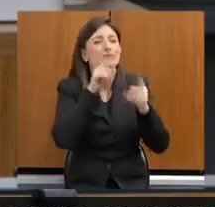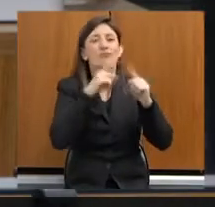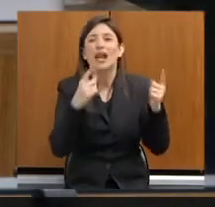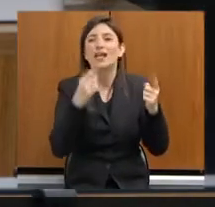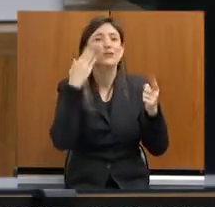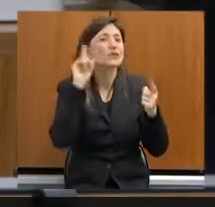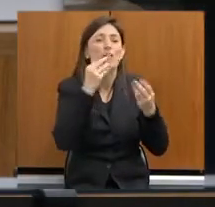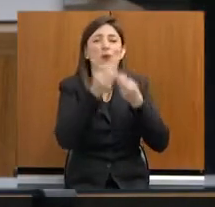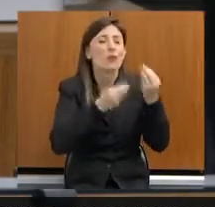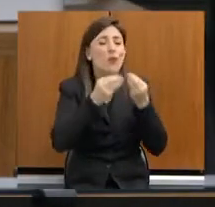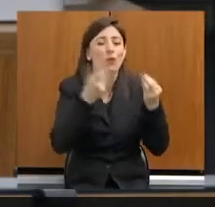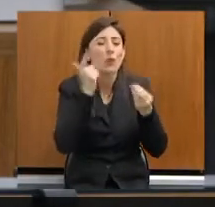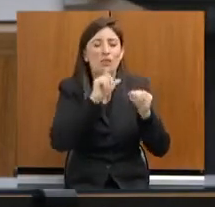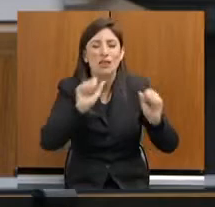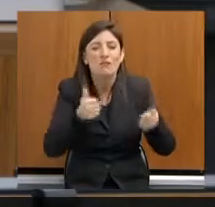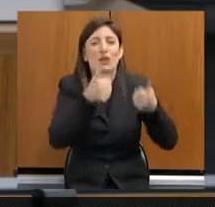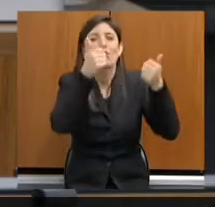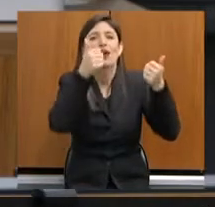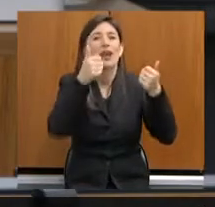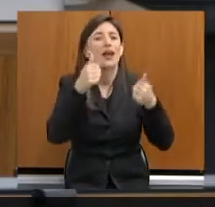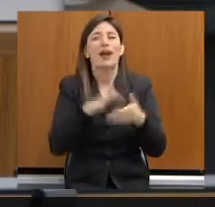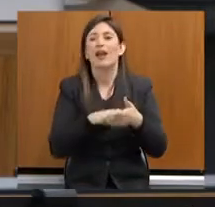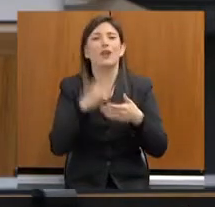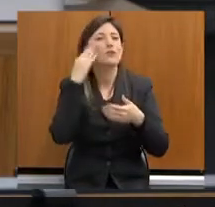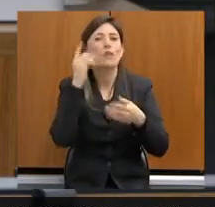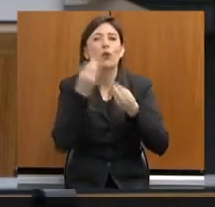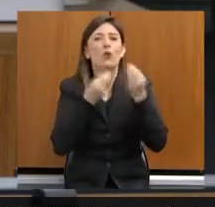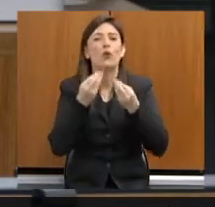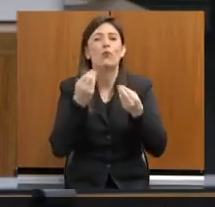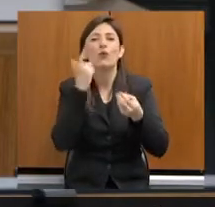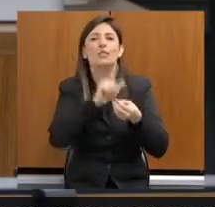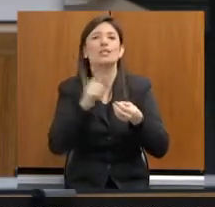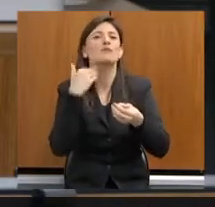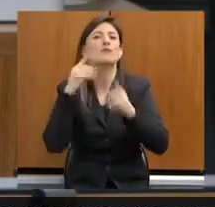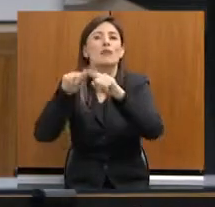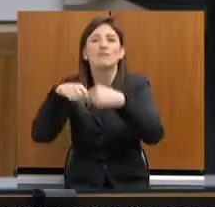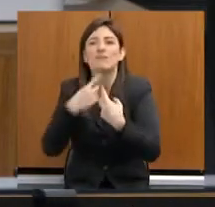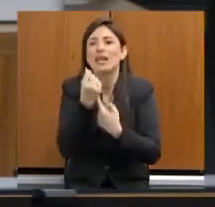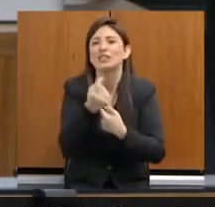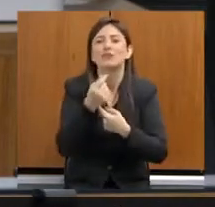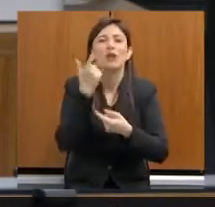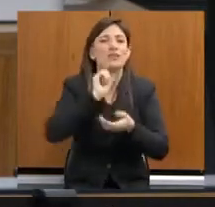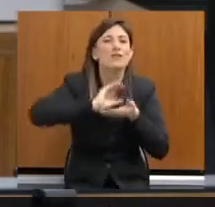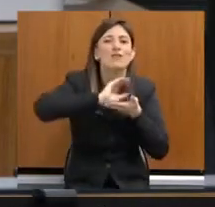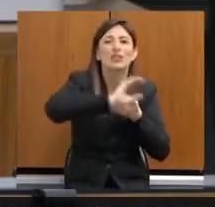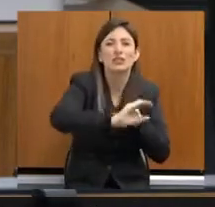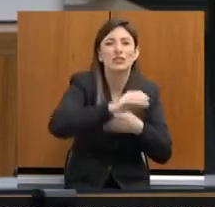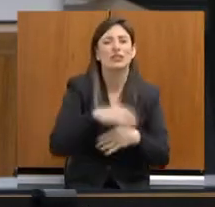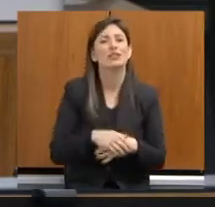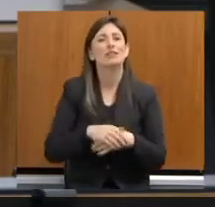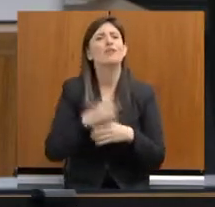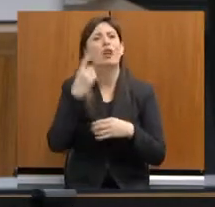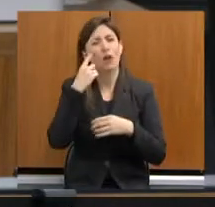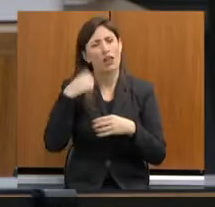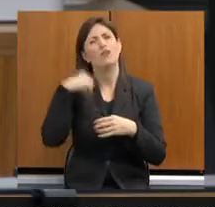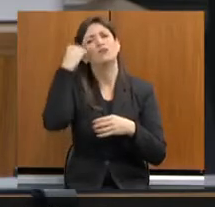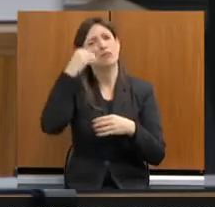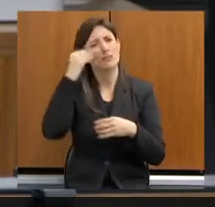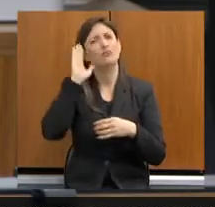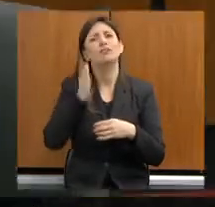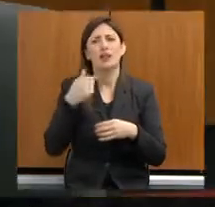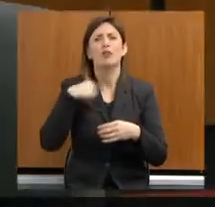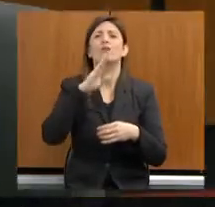bom então já não me leve a mal secretária como é que eu sou a roça eu sou produtor rural e eu sei o que que é a de ser transforma quem pega